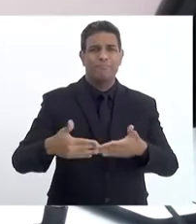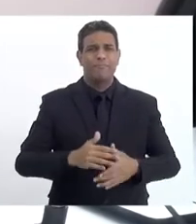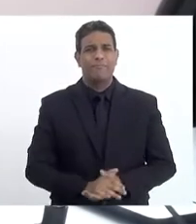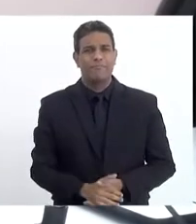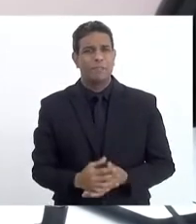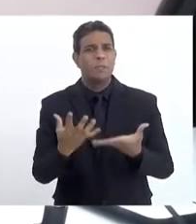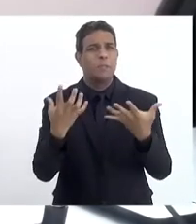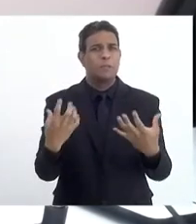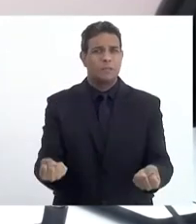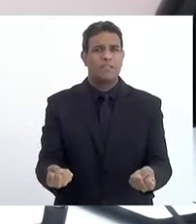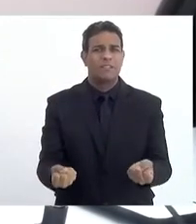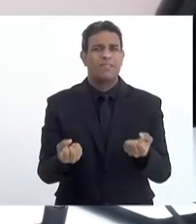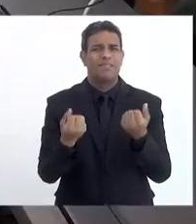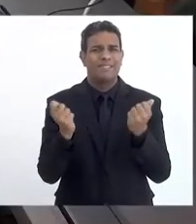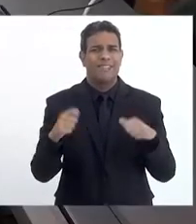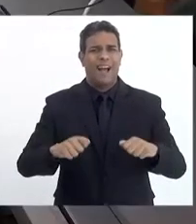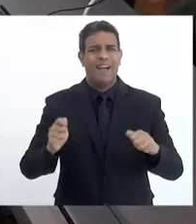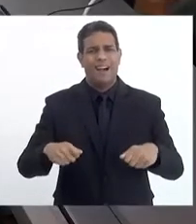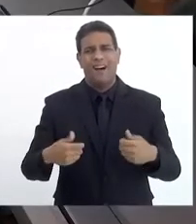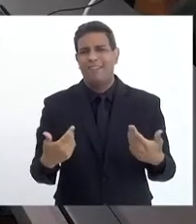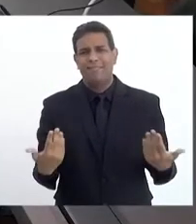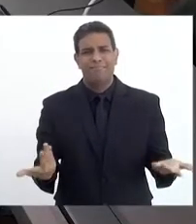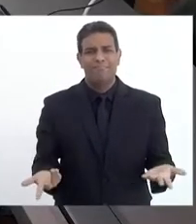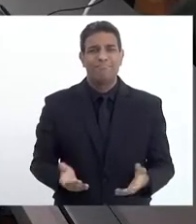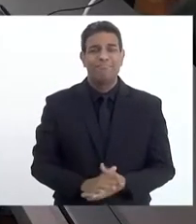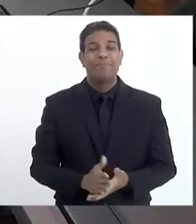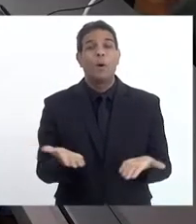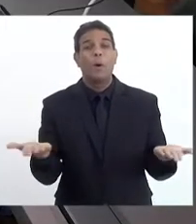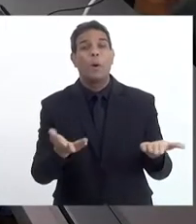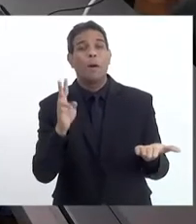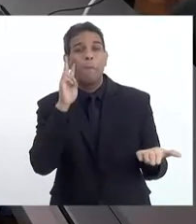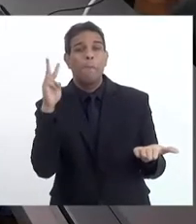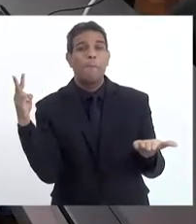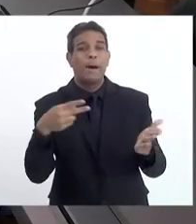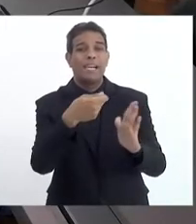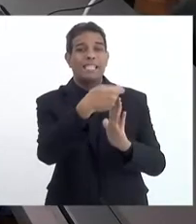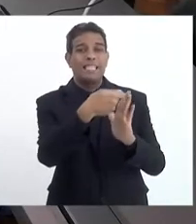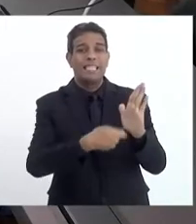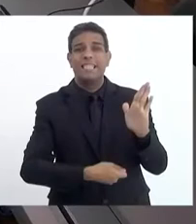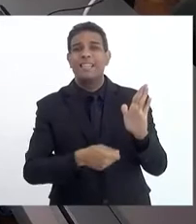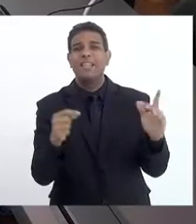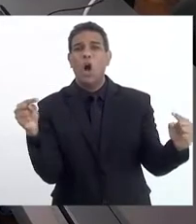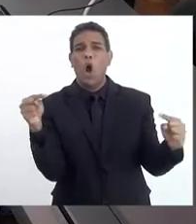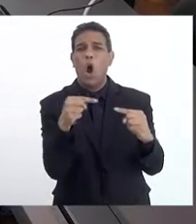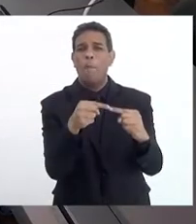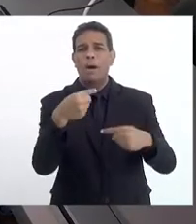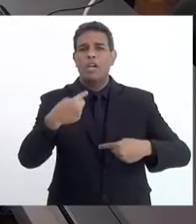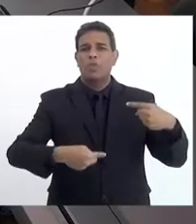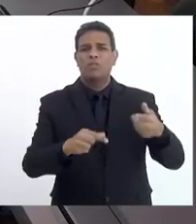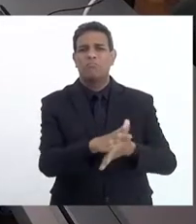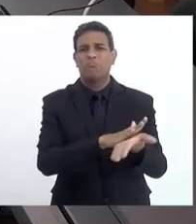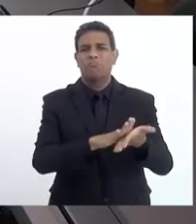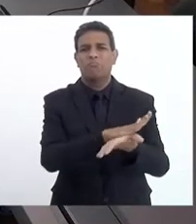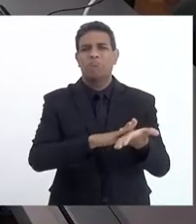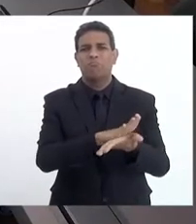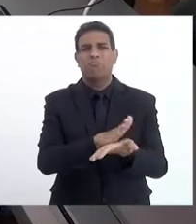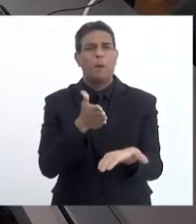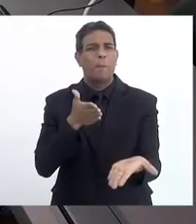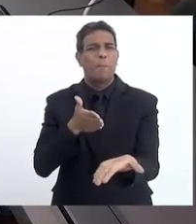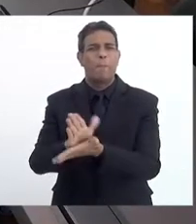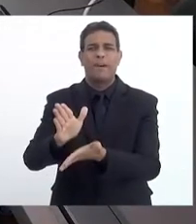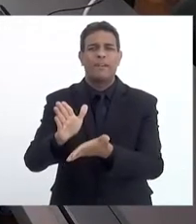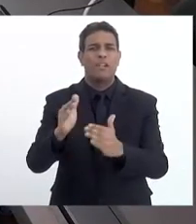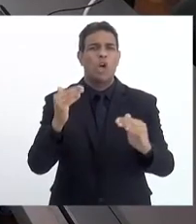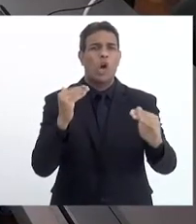Pode deixar o desgaste com minha conta. Não, mas aqui tem toda a razão de ser, não tem discutindo. Parecer pela injuridicidade.